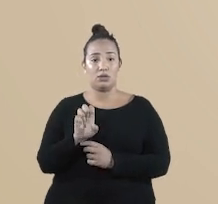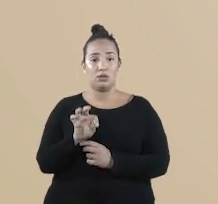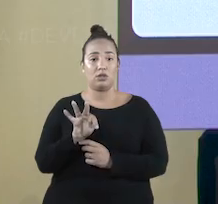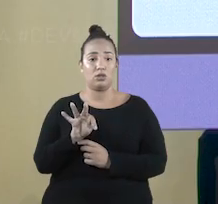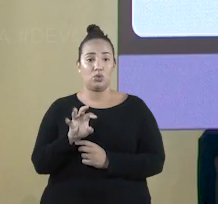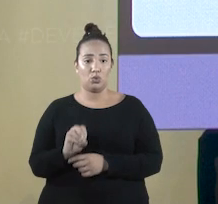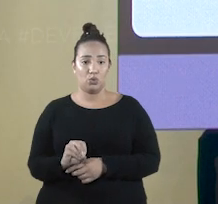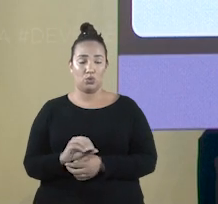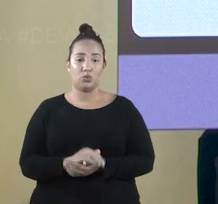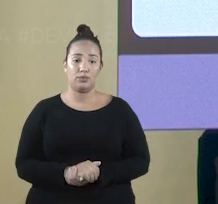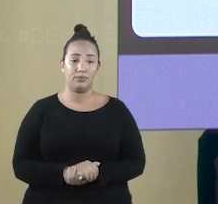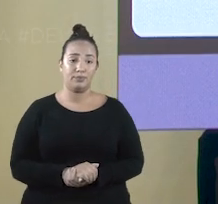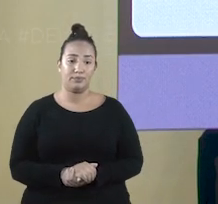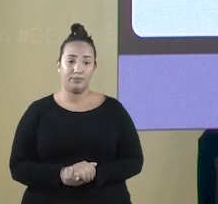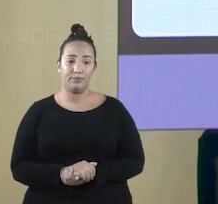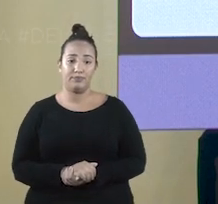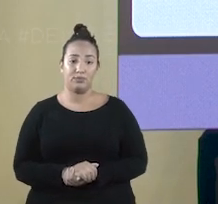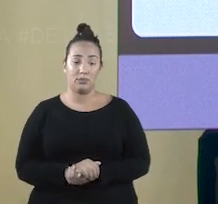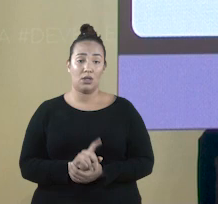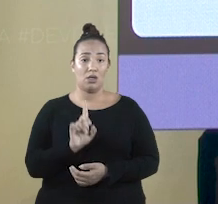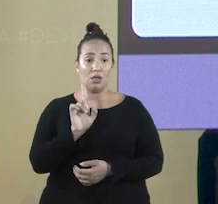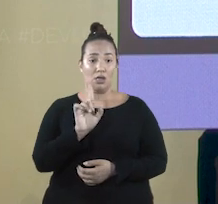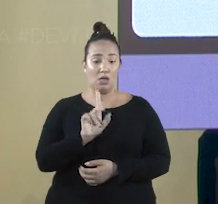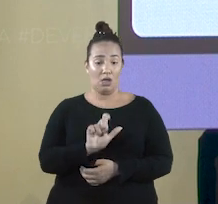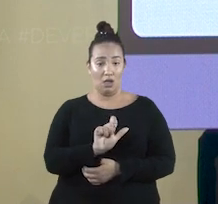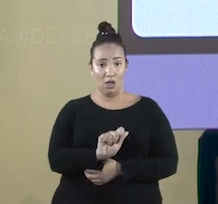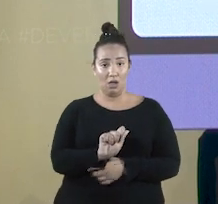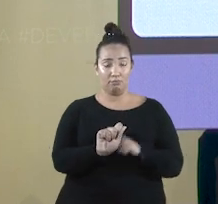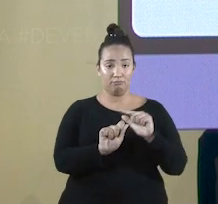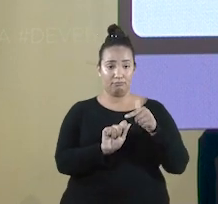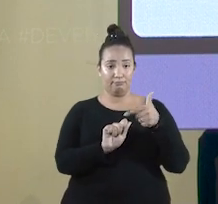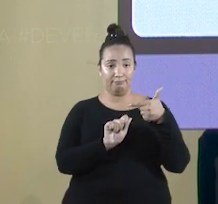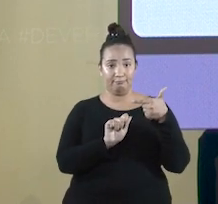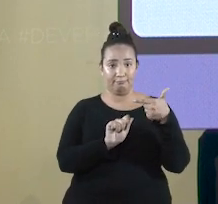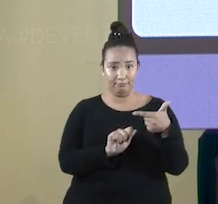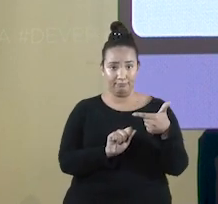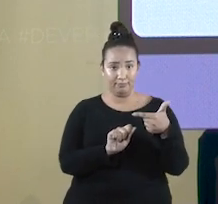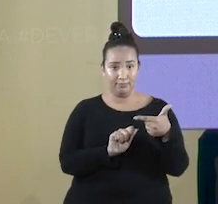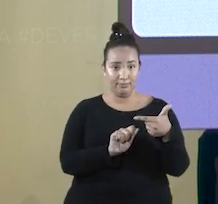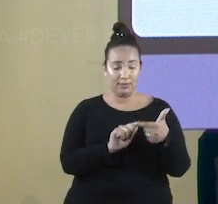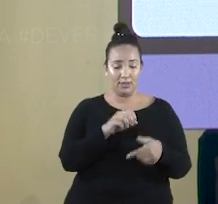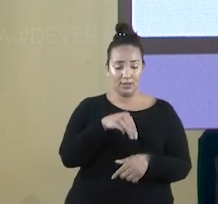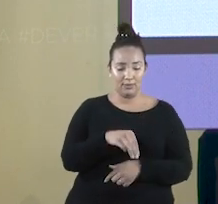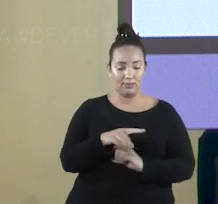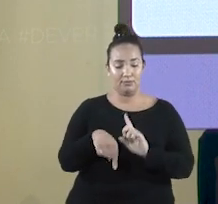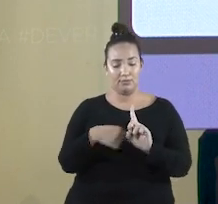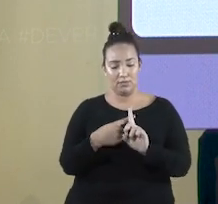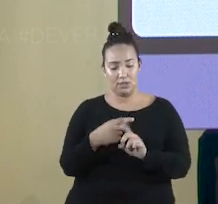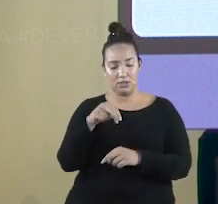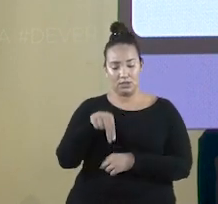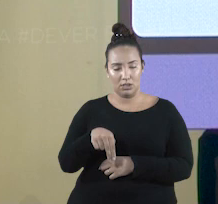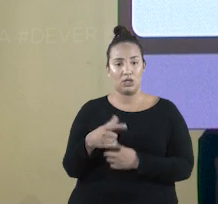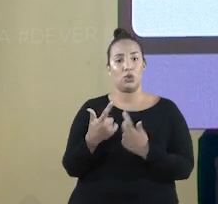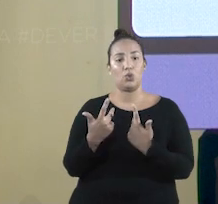Então, o quadrado da hipotenusa, a hipotenusa é A, ok? M mais N, que é igual a